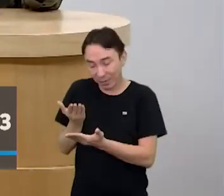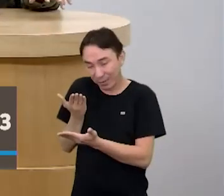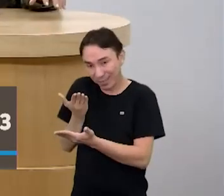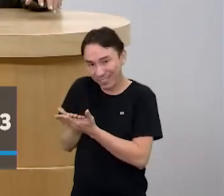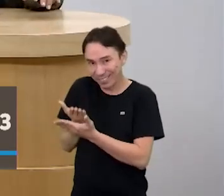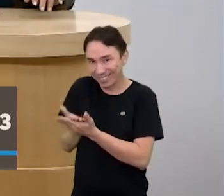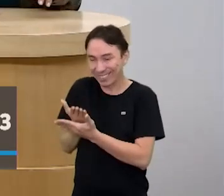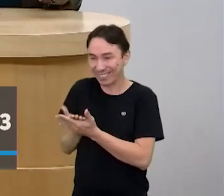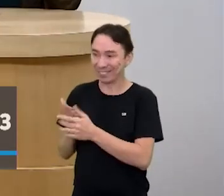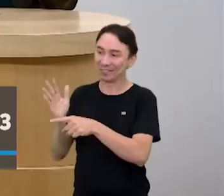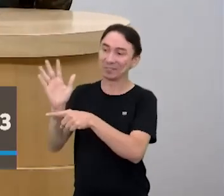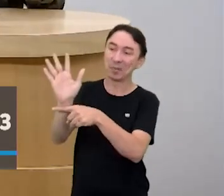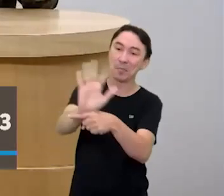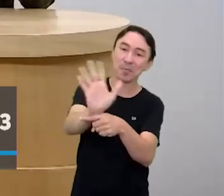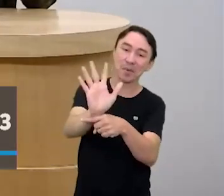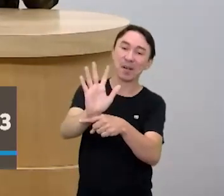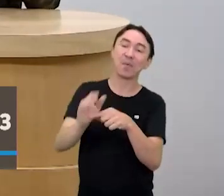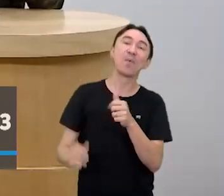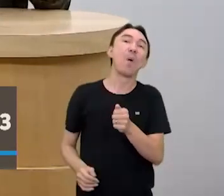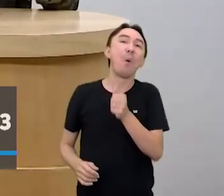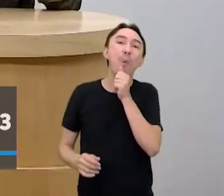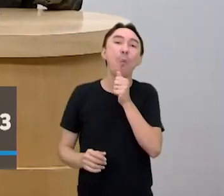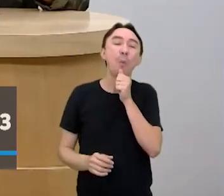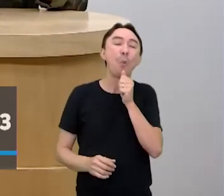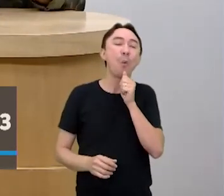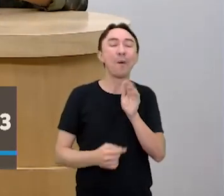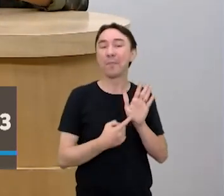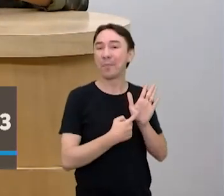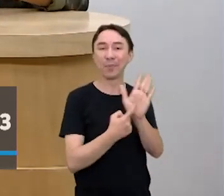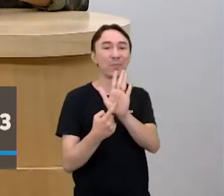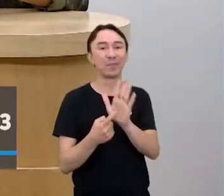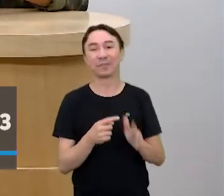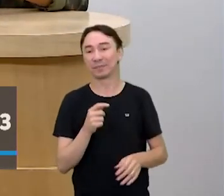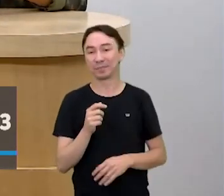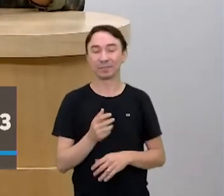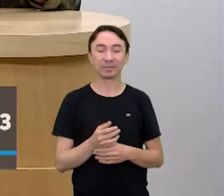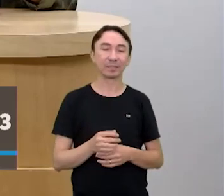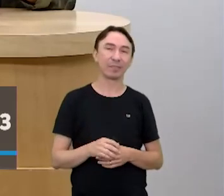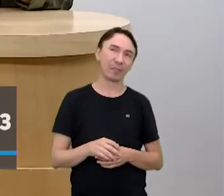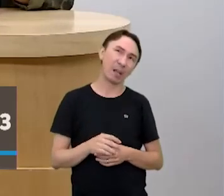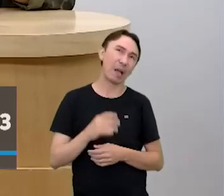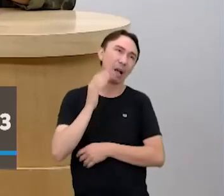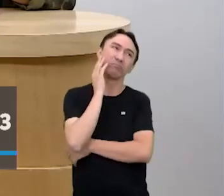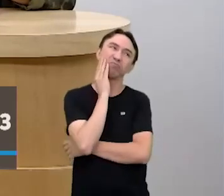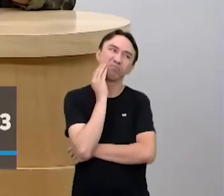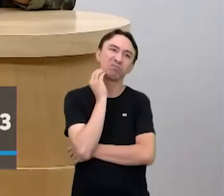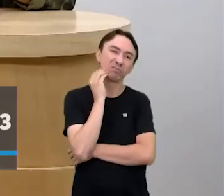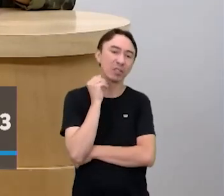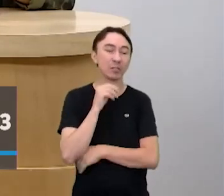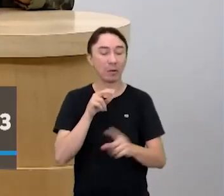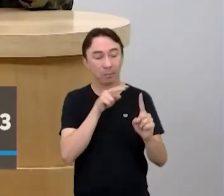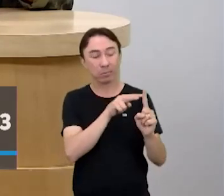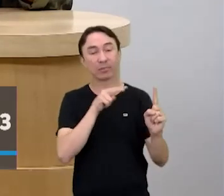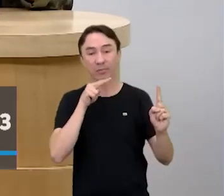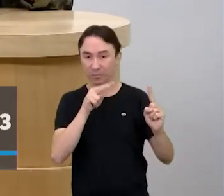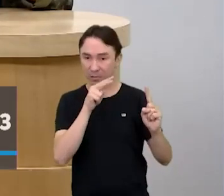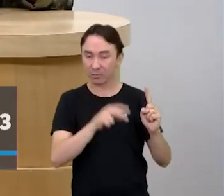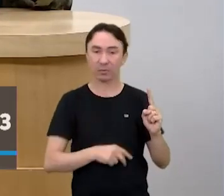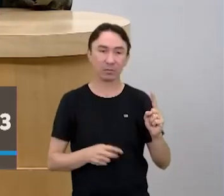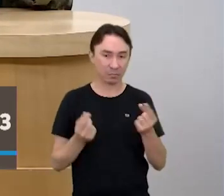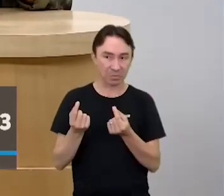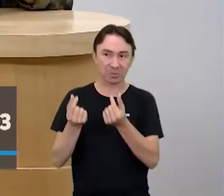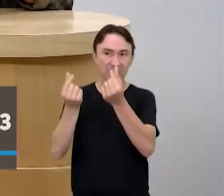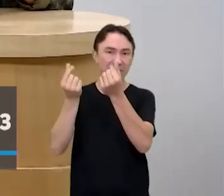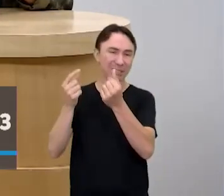Mas fora, tudo bem. Então, sempre numa perspectiva econômica, a gente tem essa questão da guerra e tal,